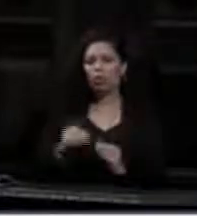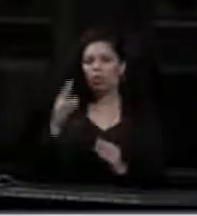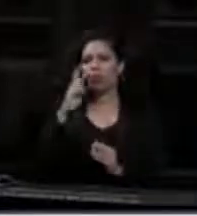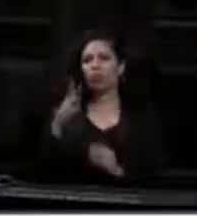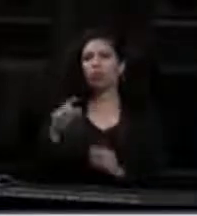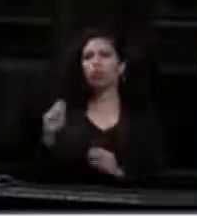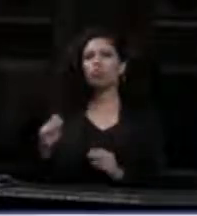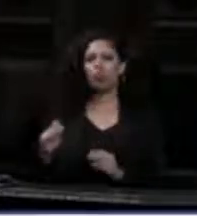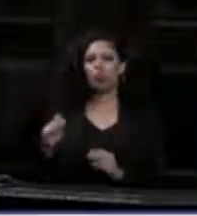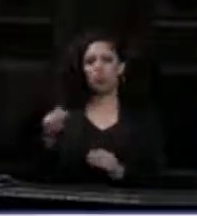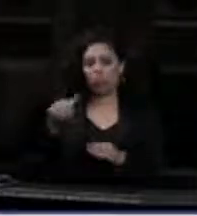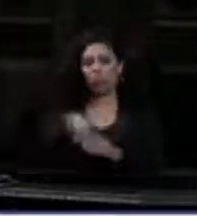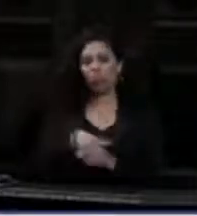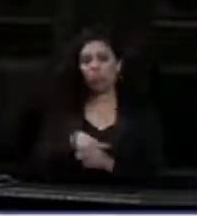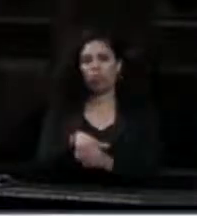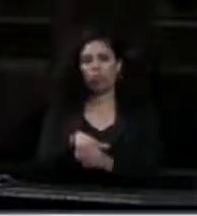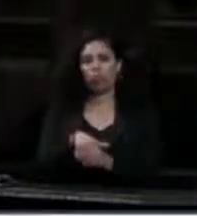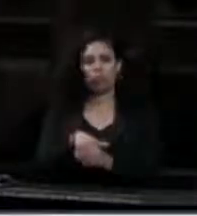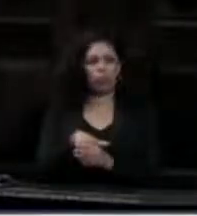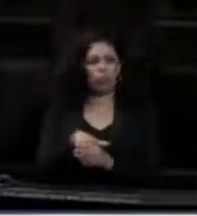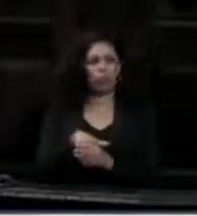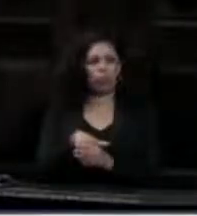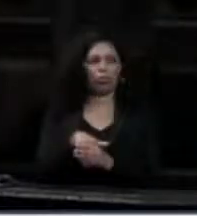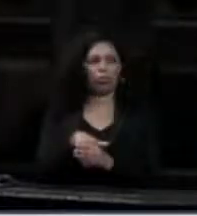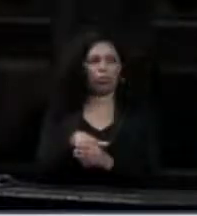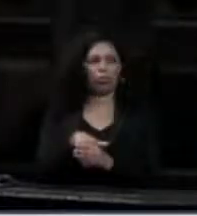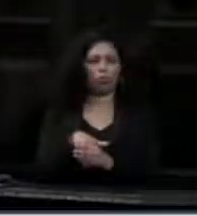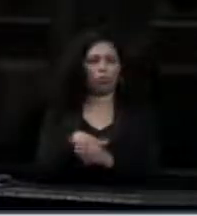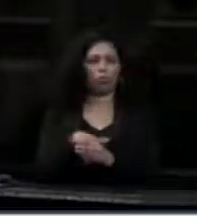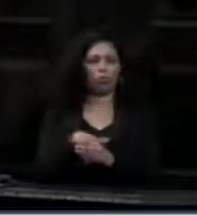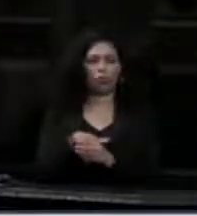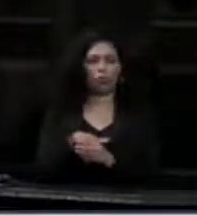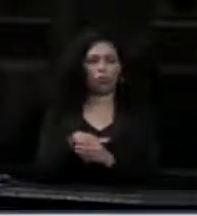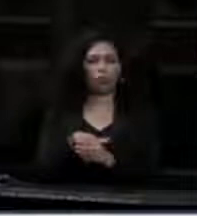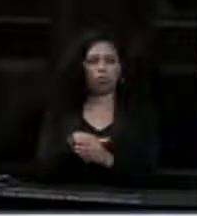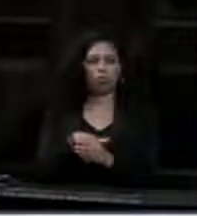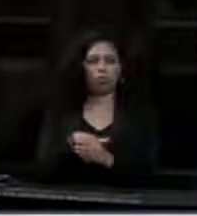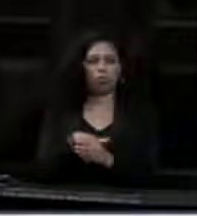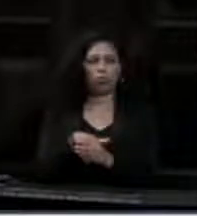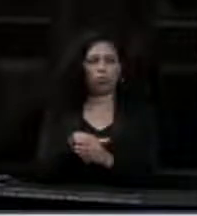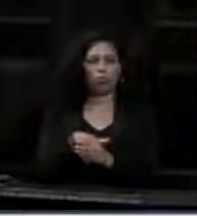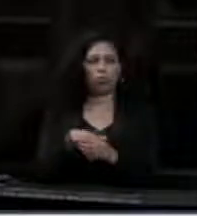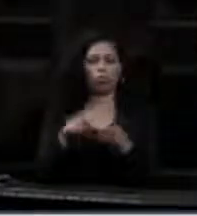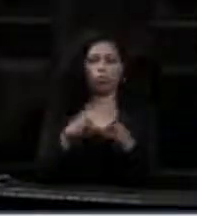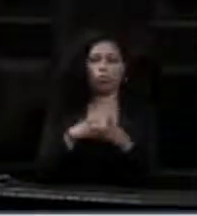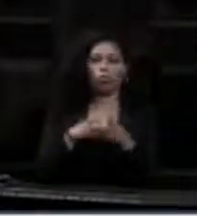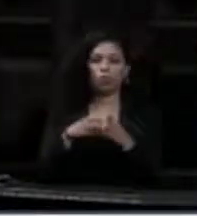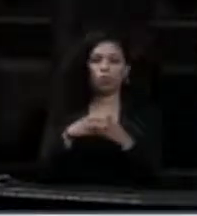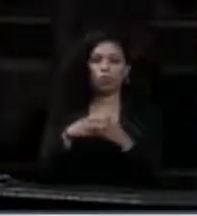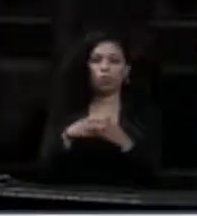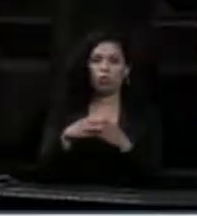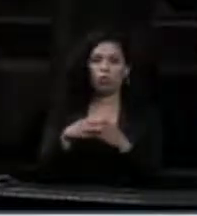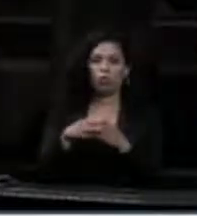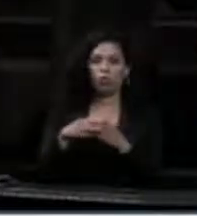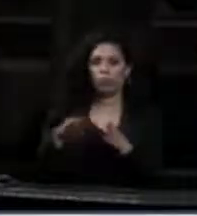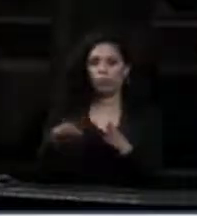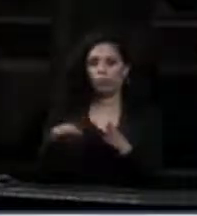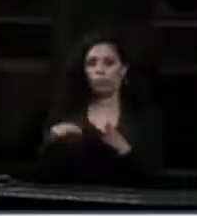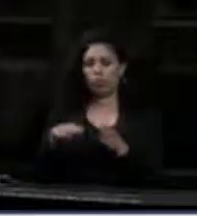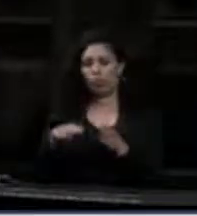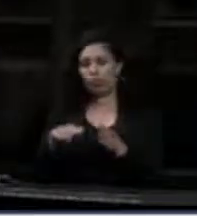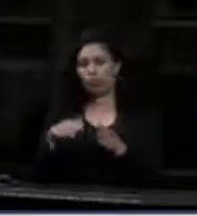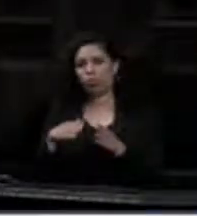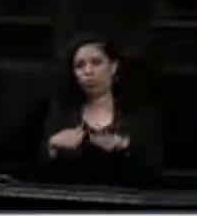voto dito de esquerda isto é o voto do